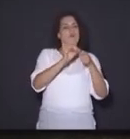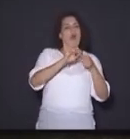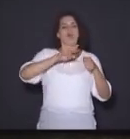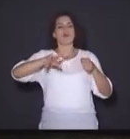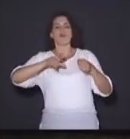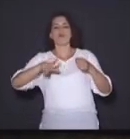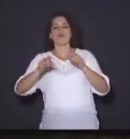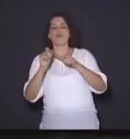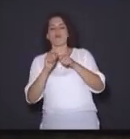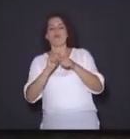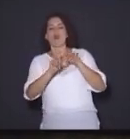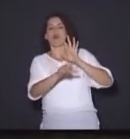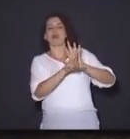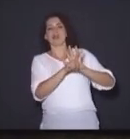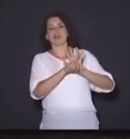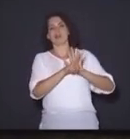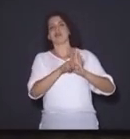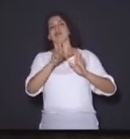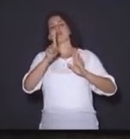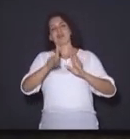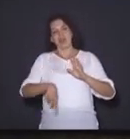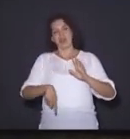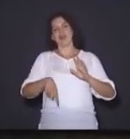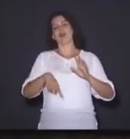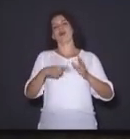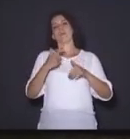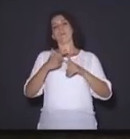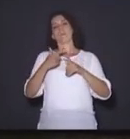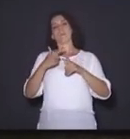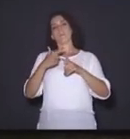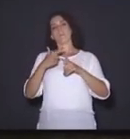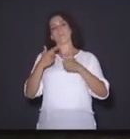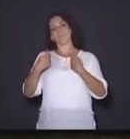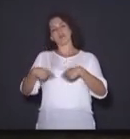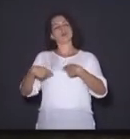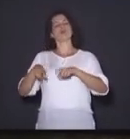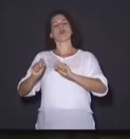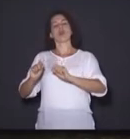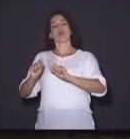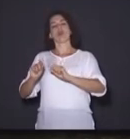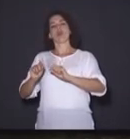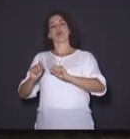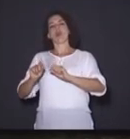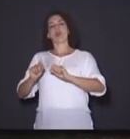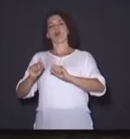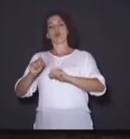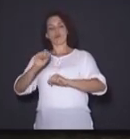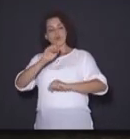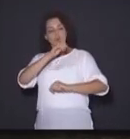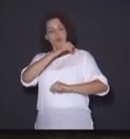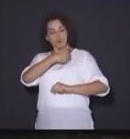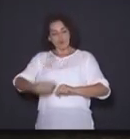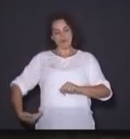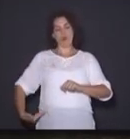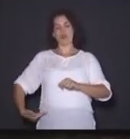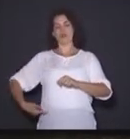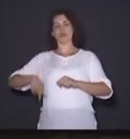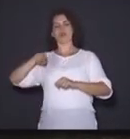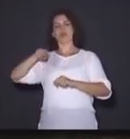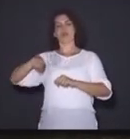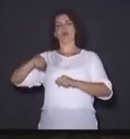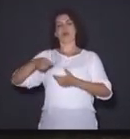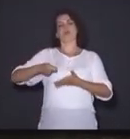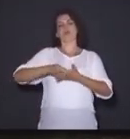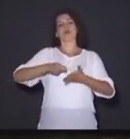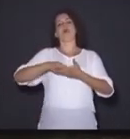essa se transforma numa demanda para o estado então se pressiona o estado que tem que fazer com que essa lei